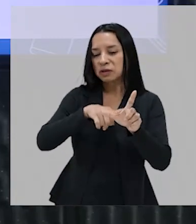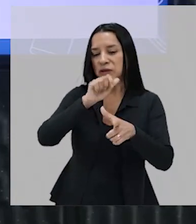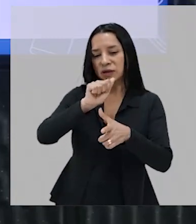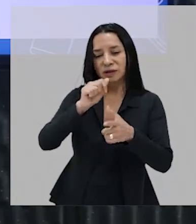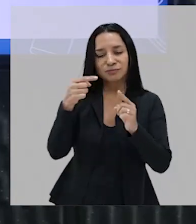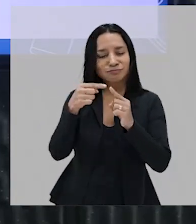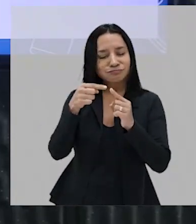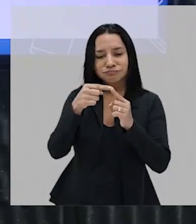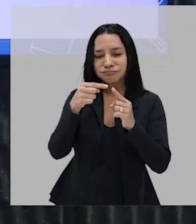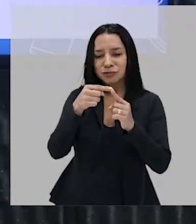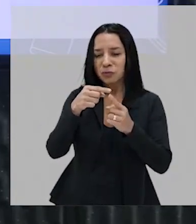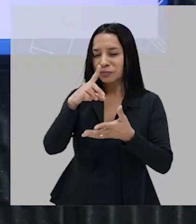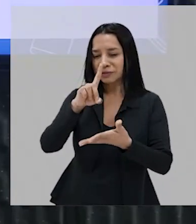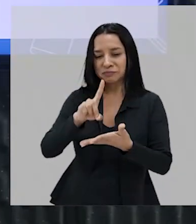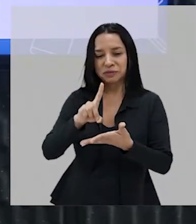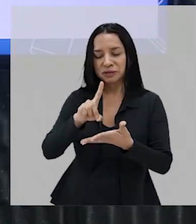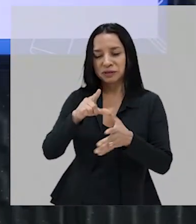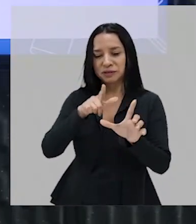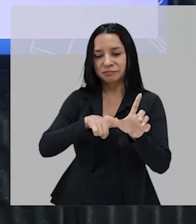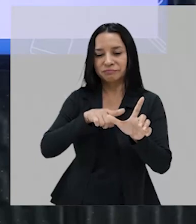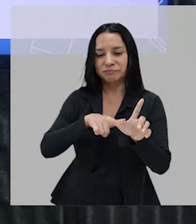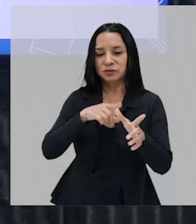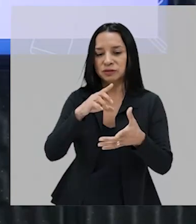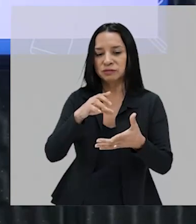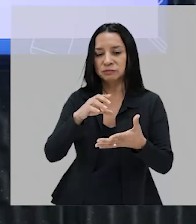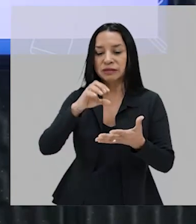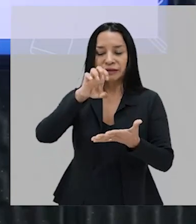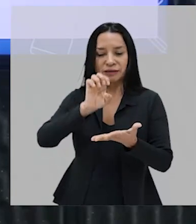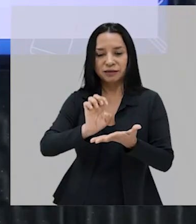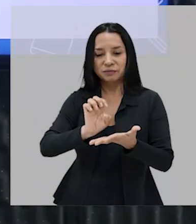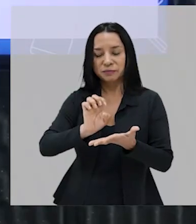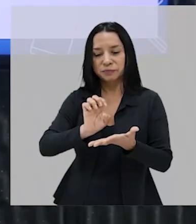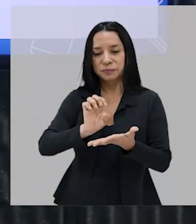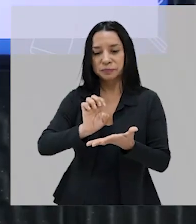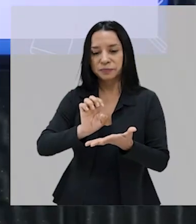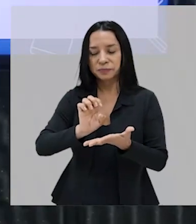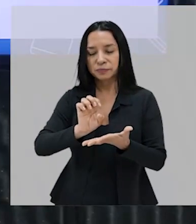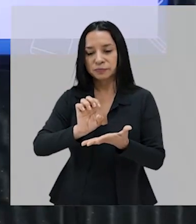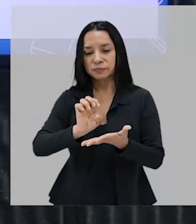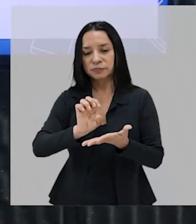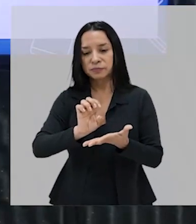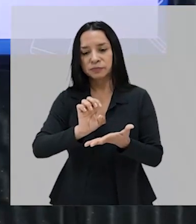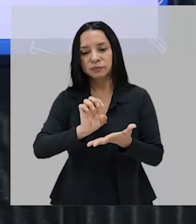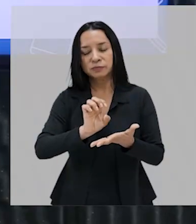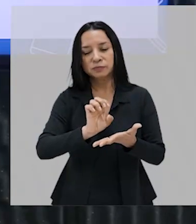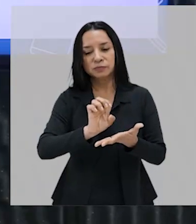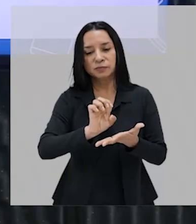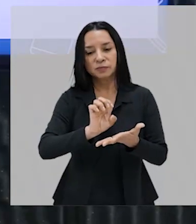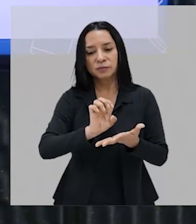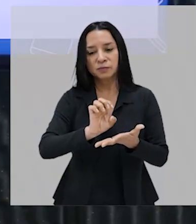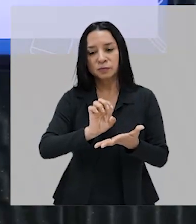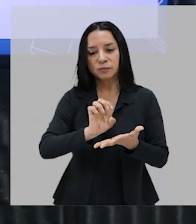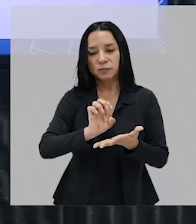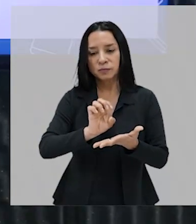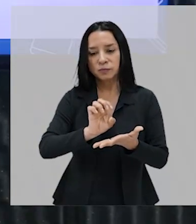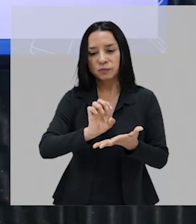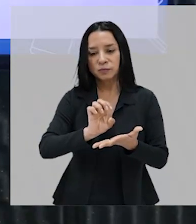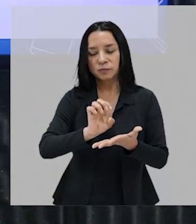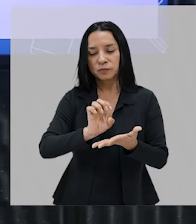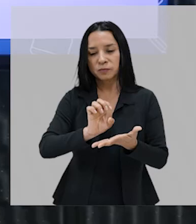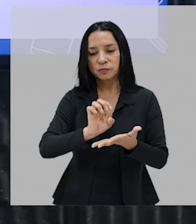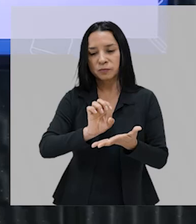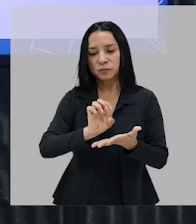encaixando direitinho aí. Né? O conteúdo, o sentido, a intenção, a finalidade. Intenção aqui não vai encaixar muito bem